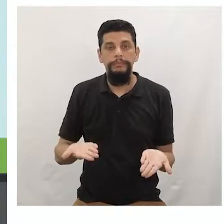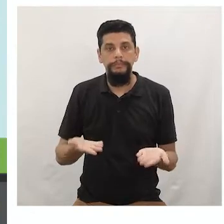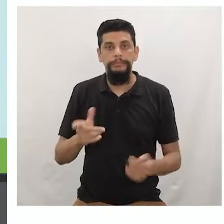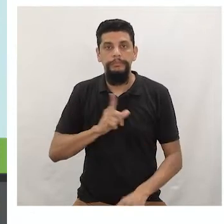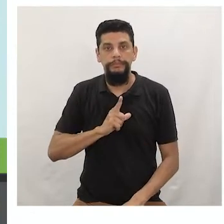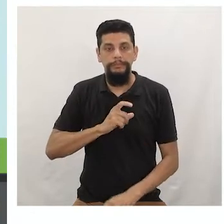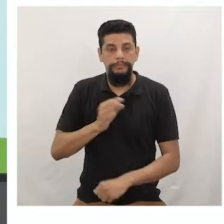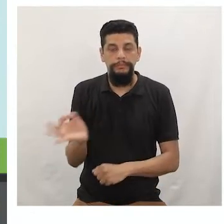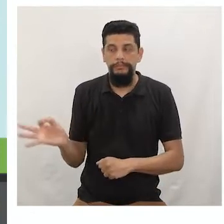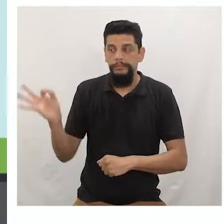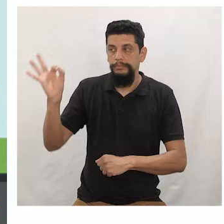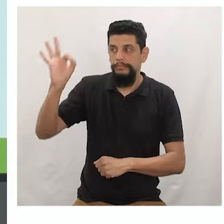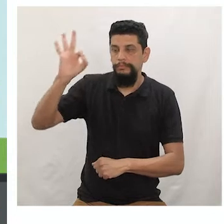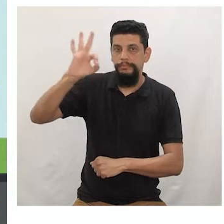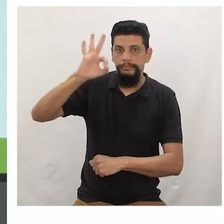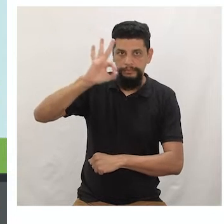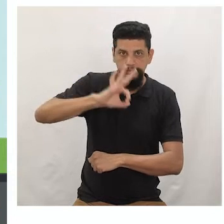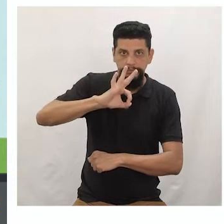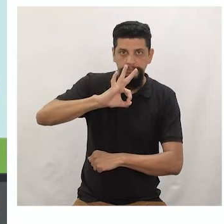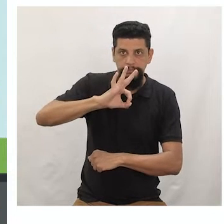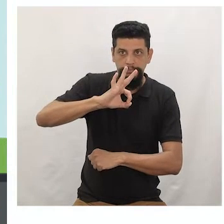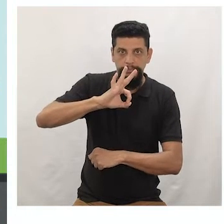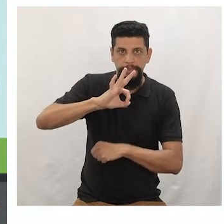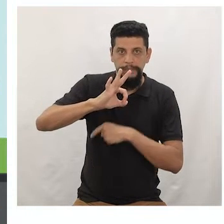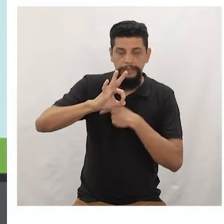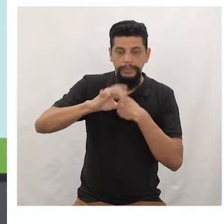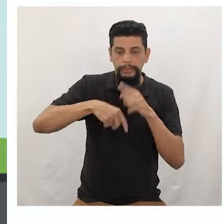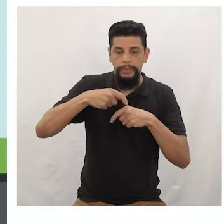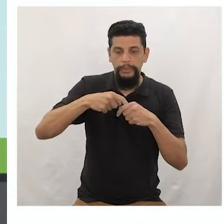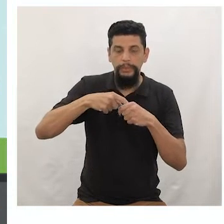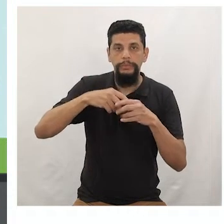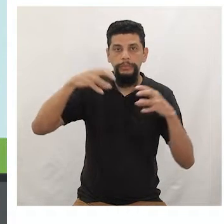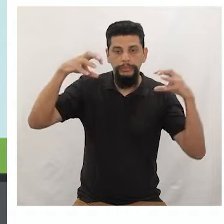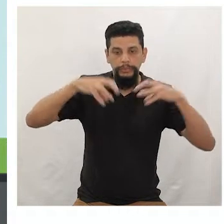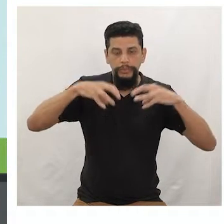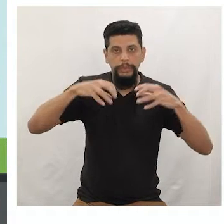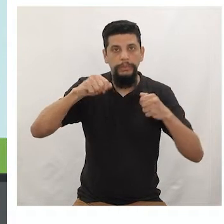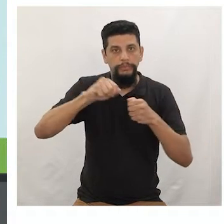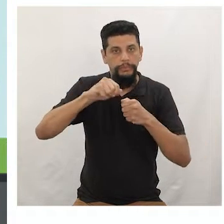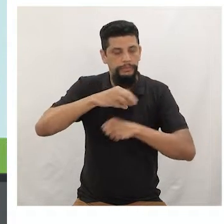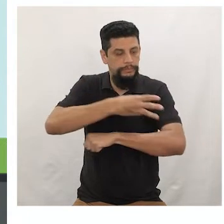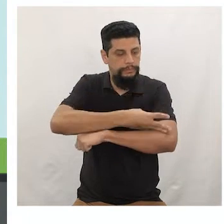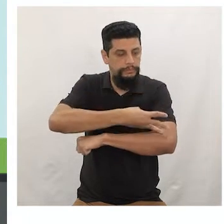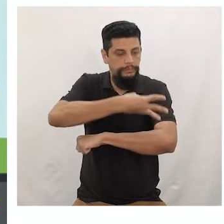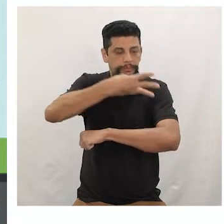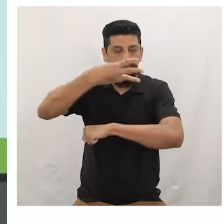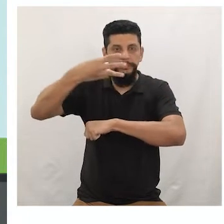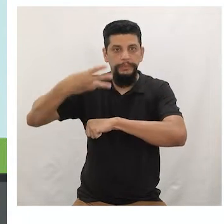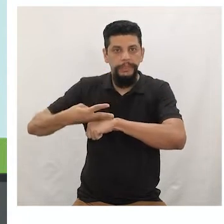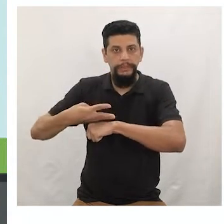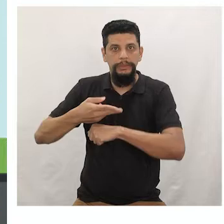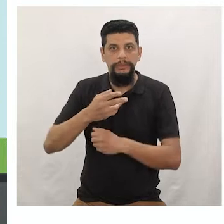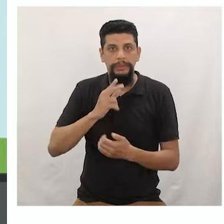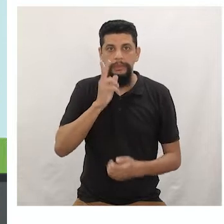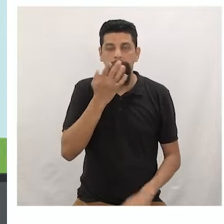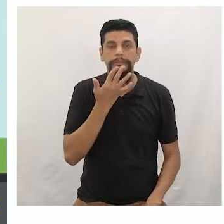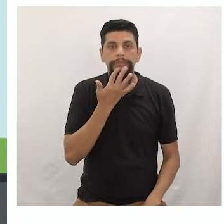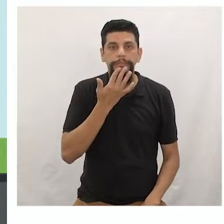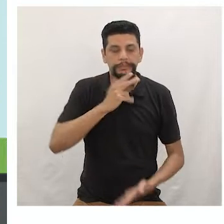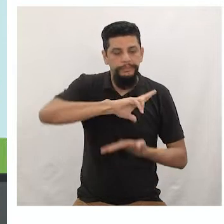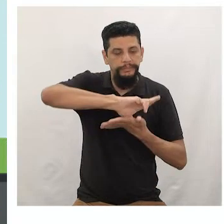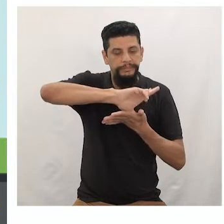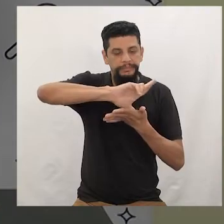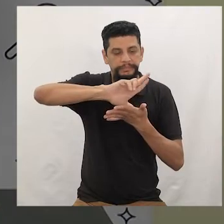e depois aparece aparece a chuva, aí forma o arco-íris, com as